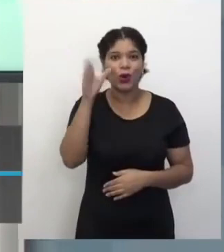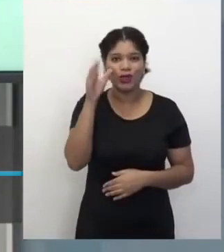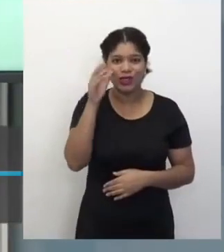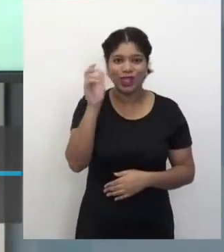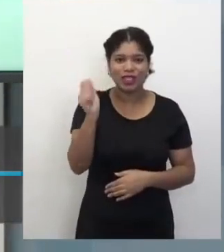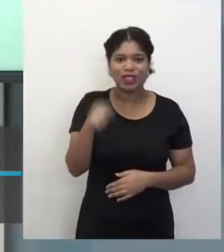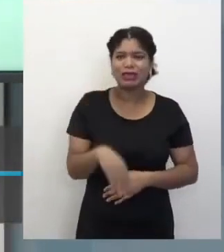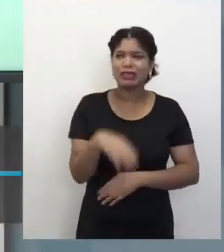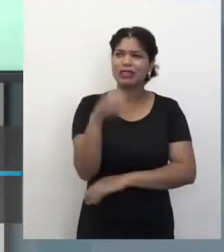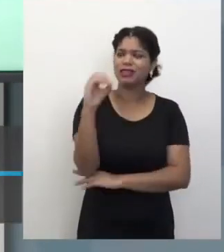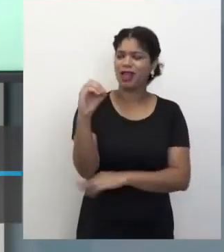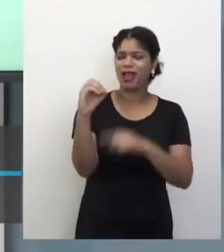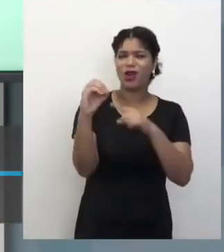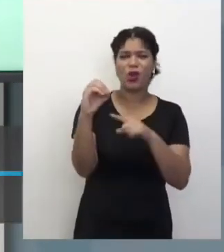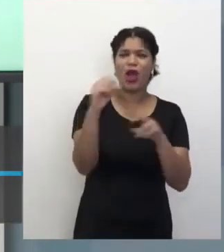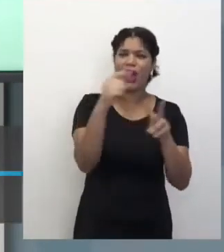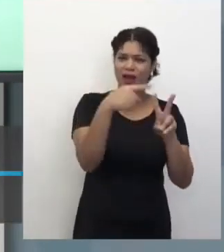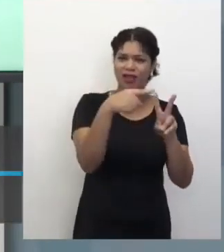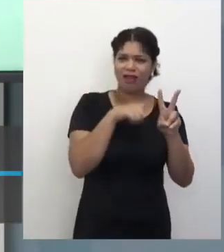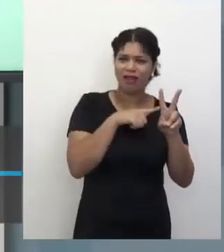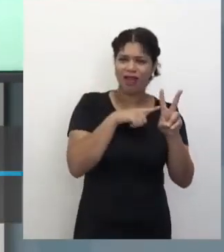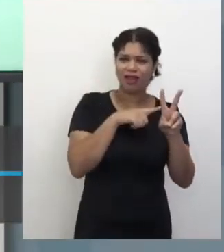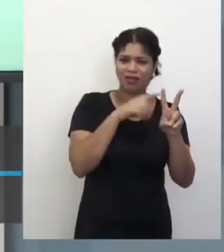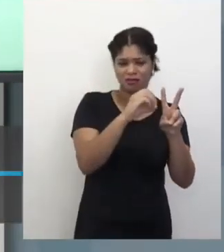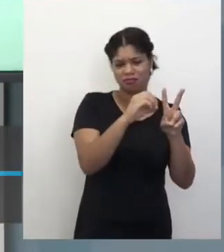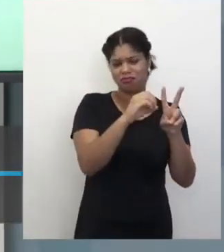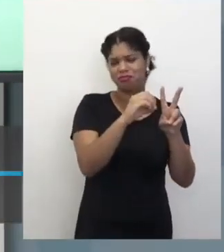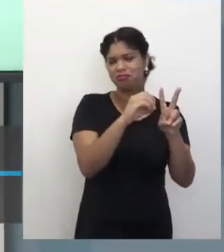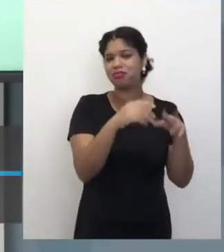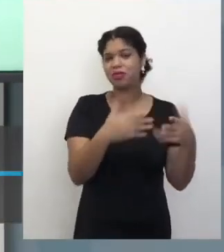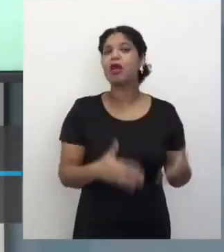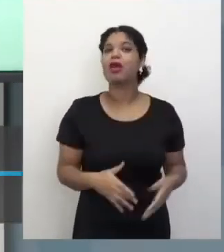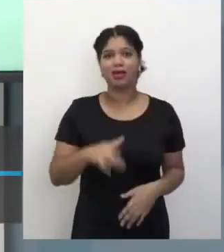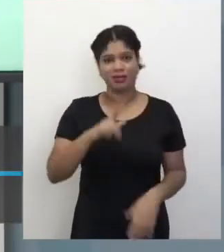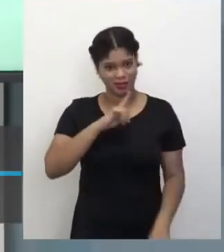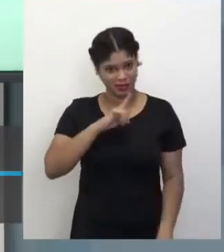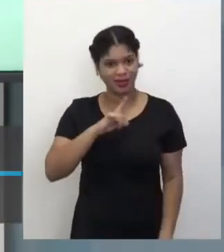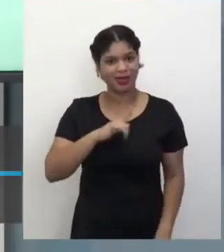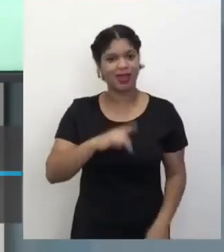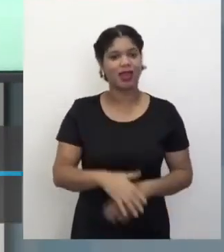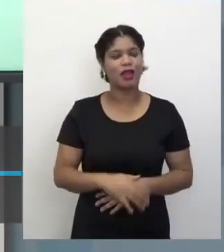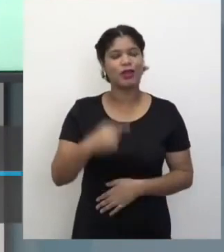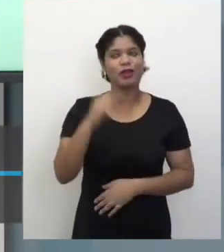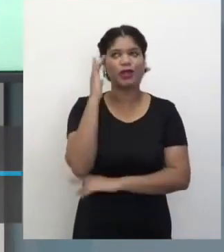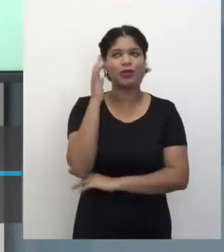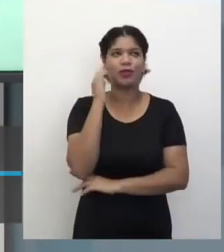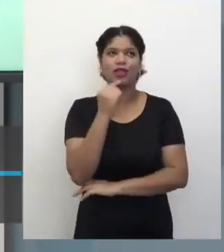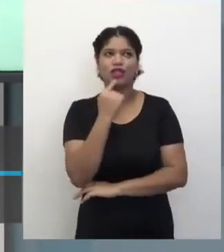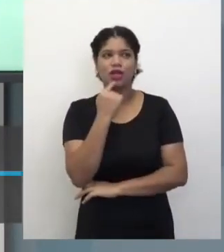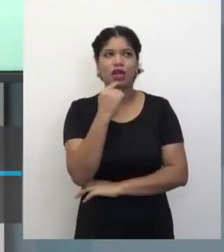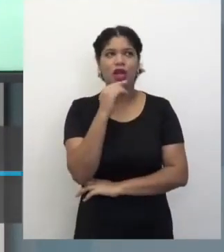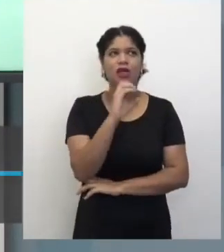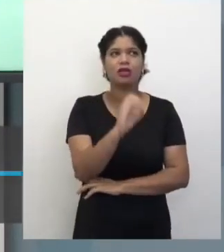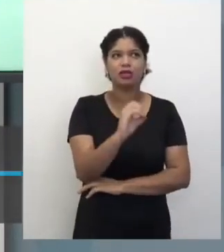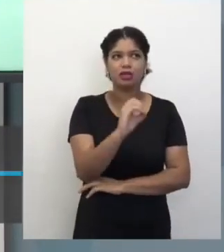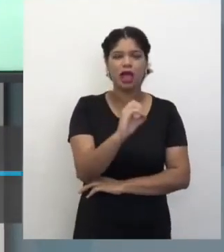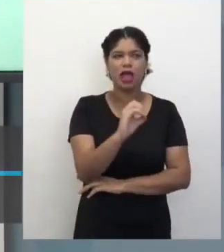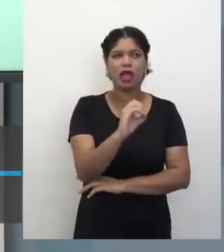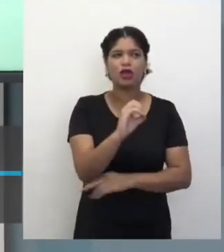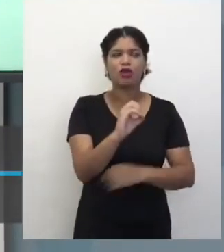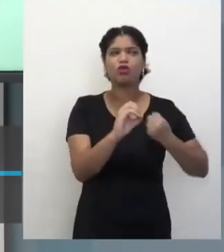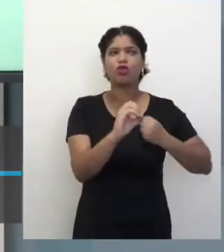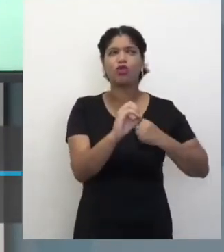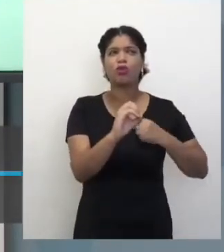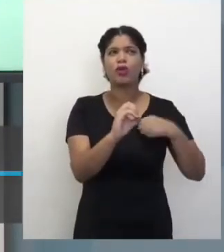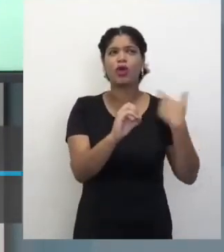zero, professor, o zero tem raiz quadrada? Ele tem, porque se a gente pensar, ó, qual é a raiz quadrada de zero, ou qual é o